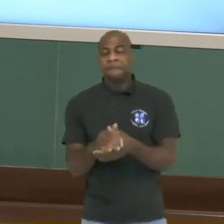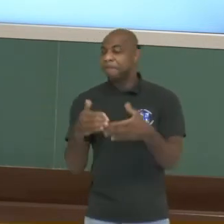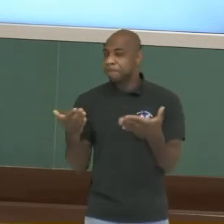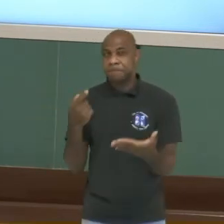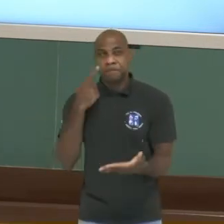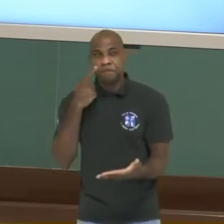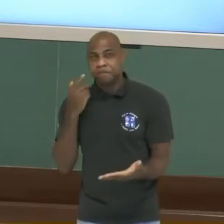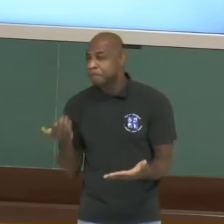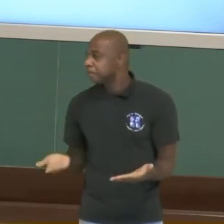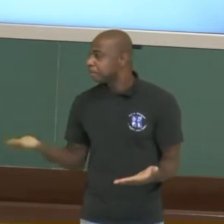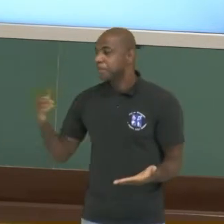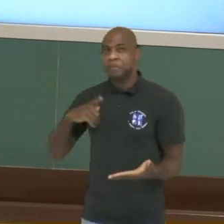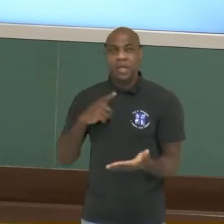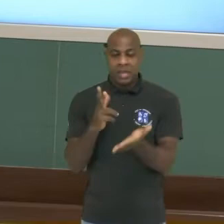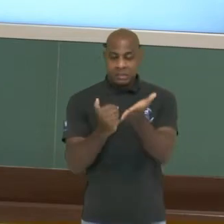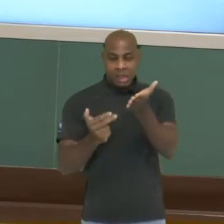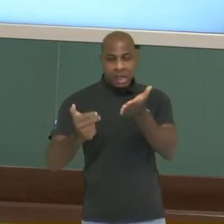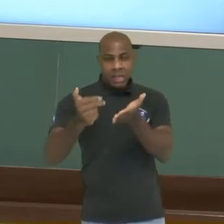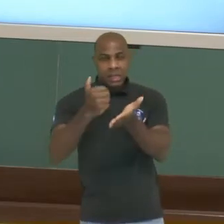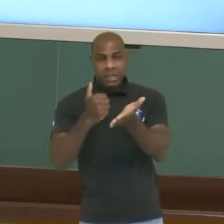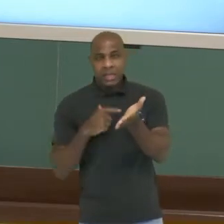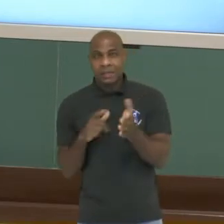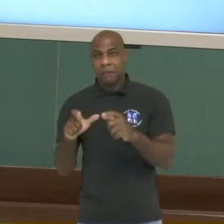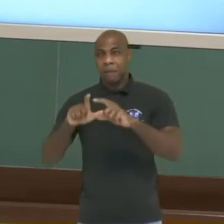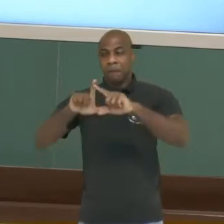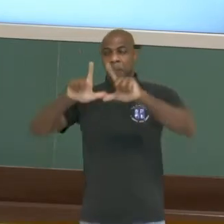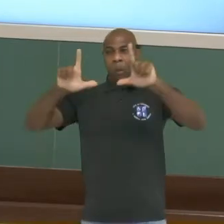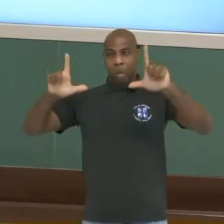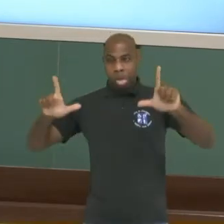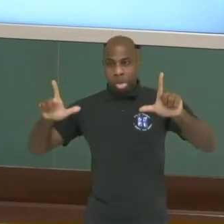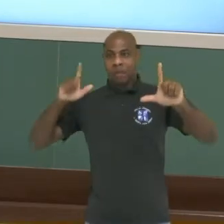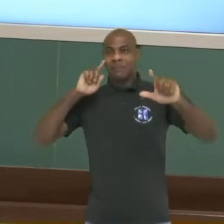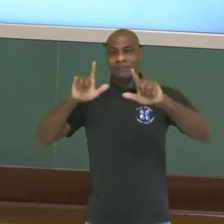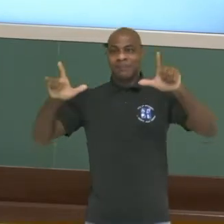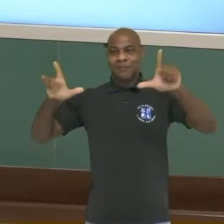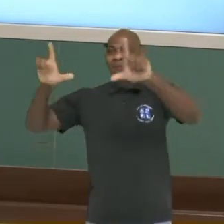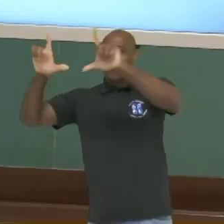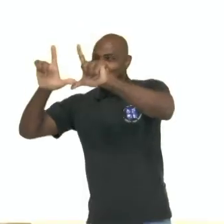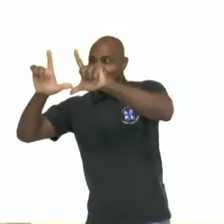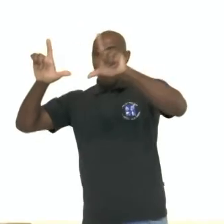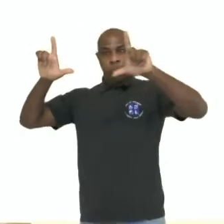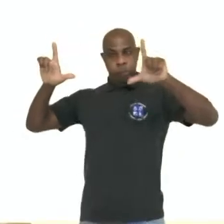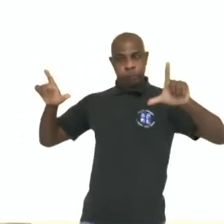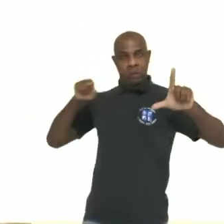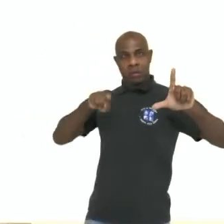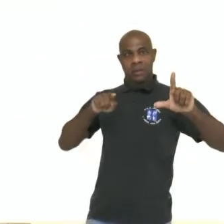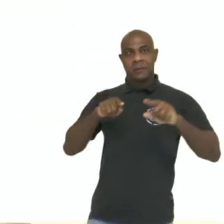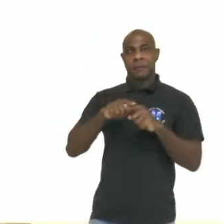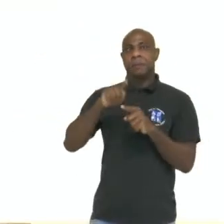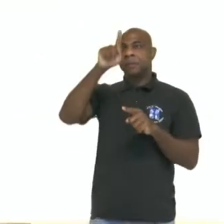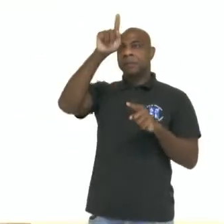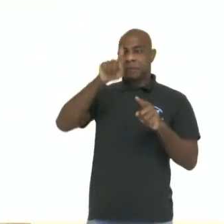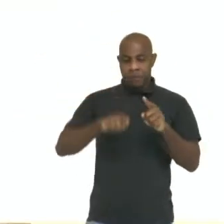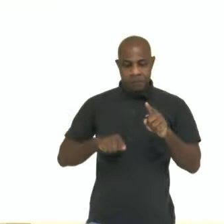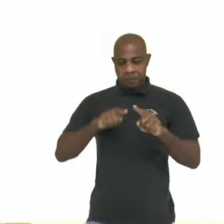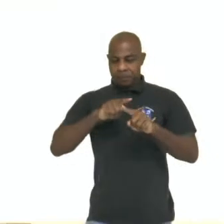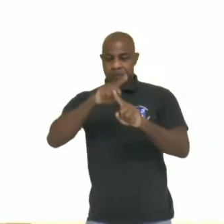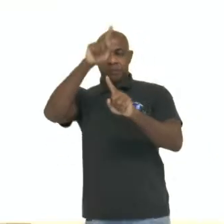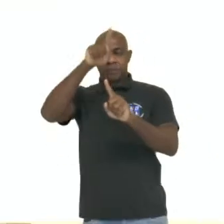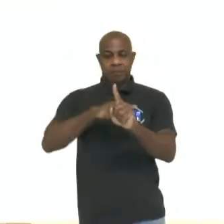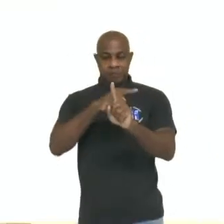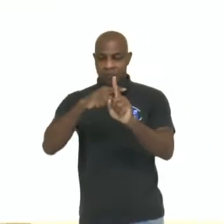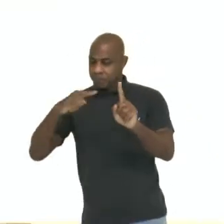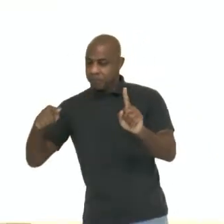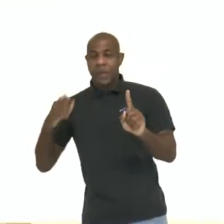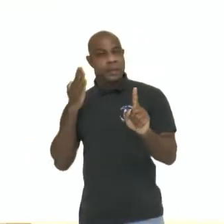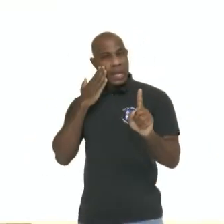como colocamos agora um desenho um pouco maior, é aquele mesmo desenho que estava pequenininho. E como é que a gente faz? A gente já sabe